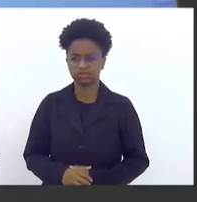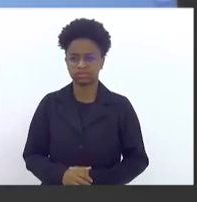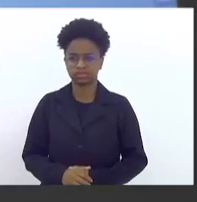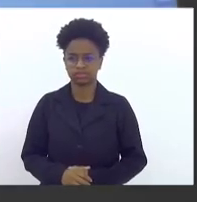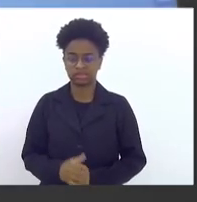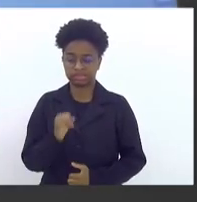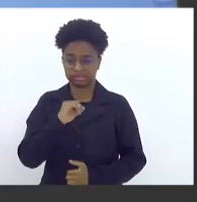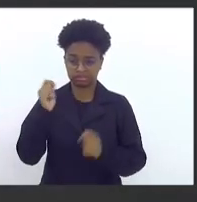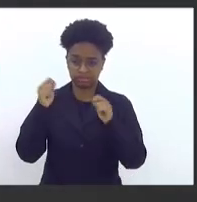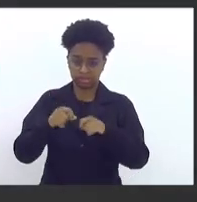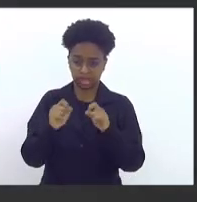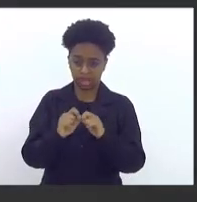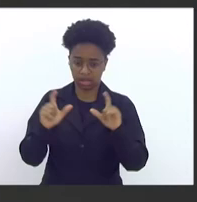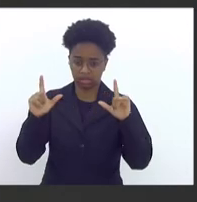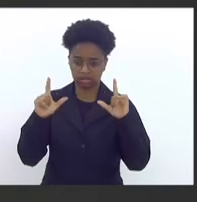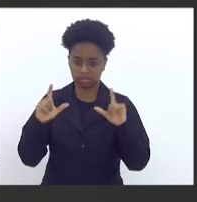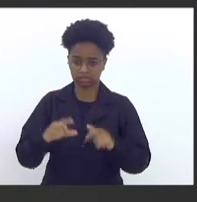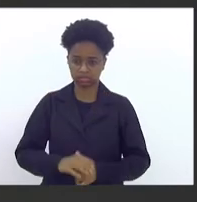podemos